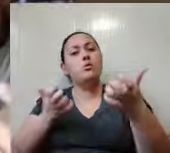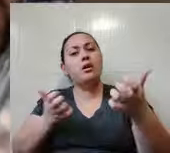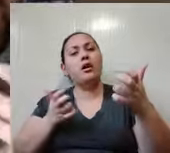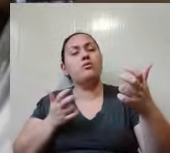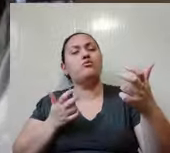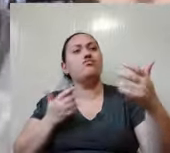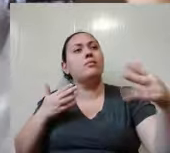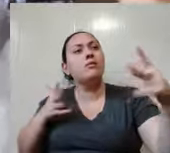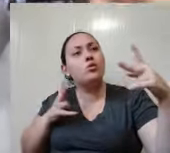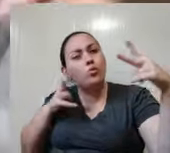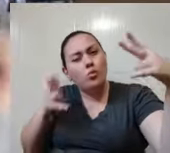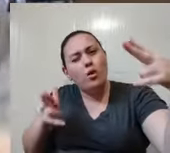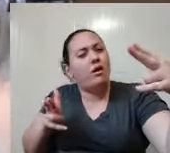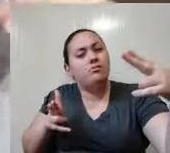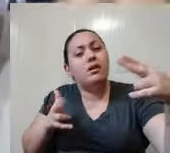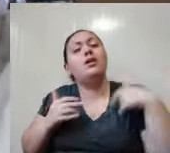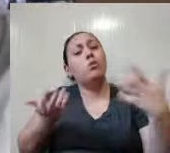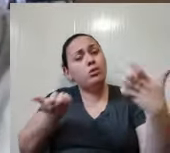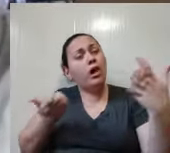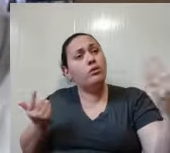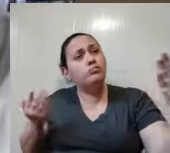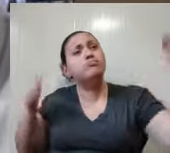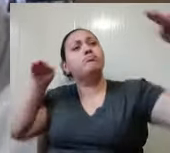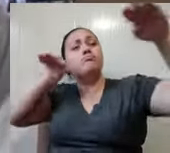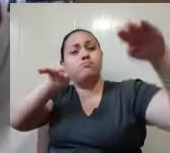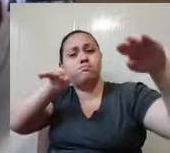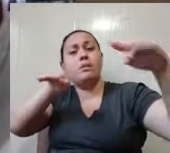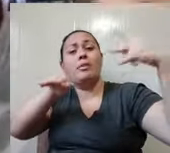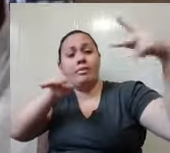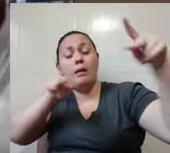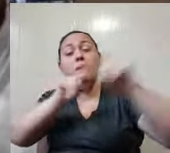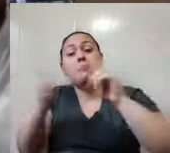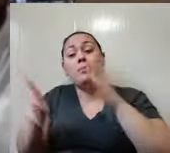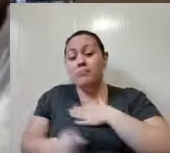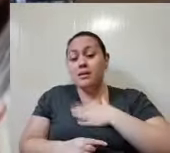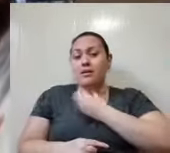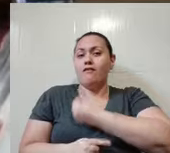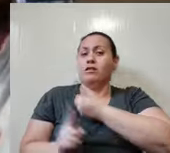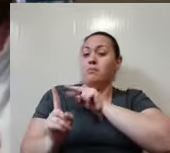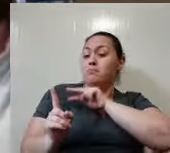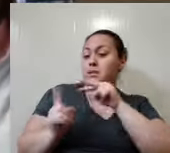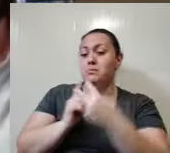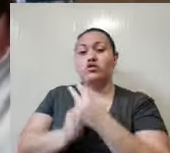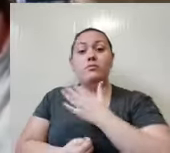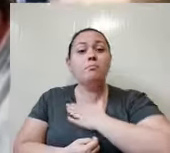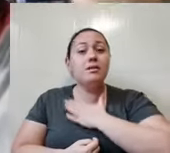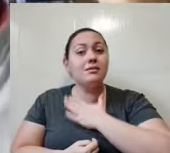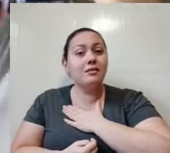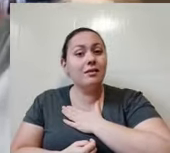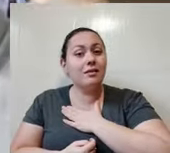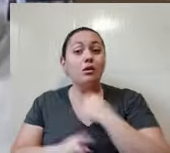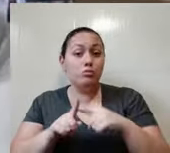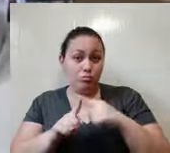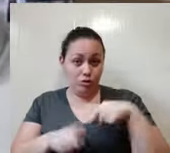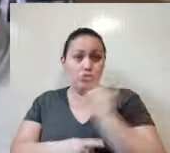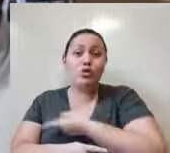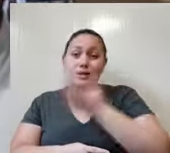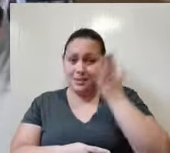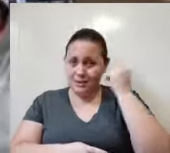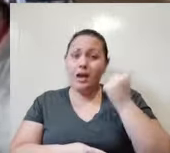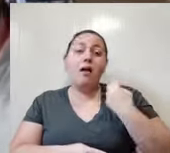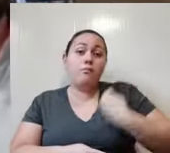também pode dizer, eu quero chegar no mesmo local que ela. Mas a gente tem que ver a partir da nossa perspectiva